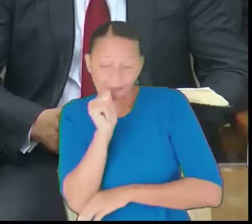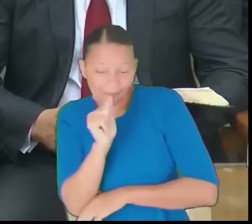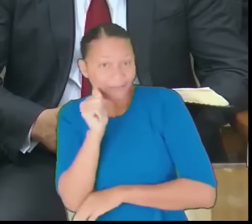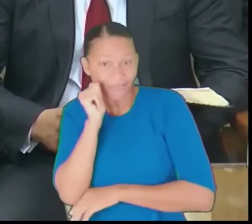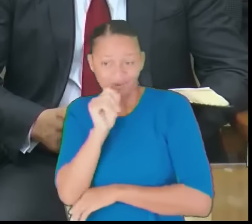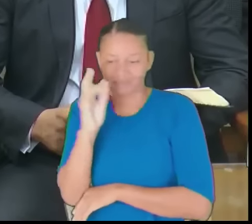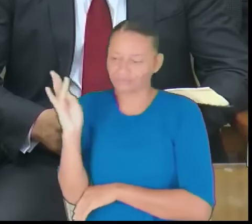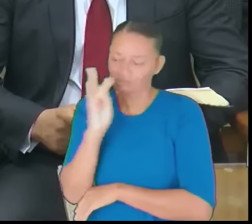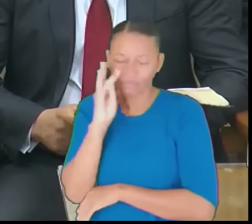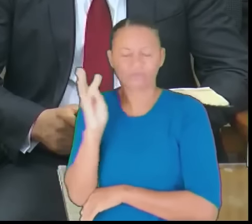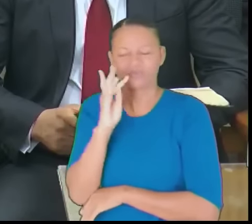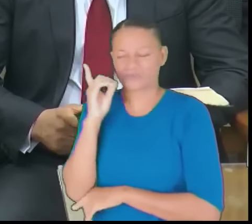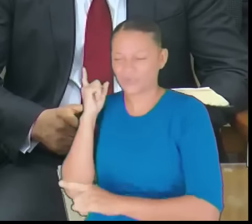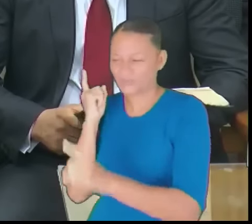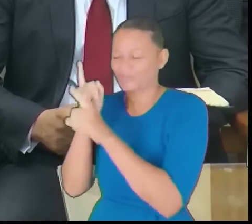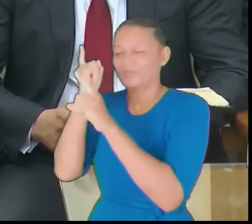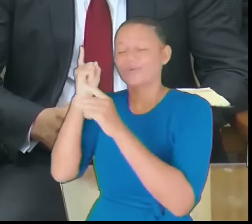ela sai